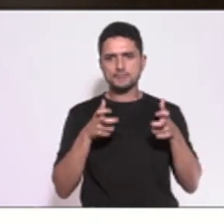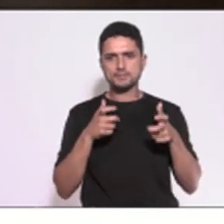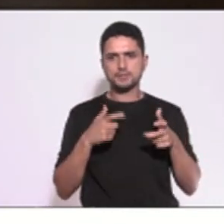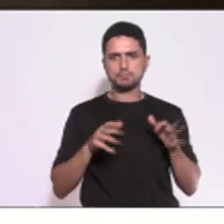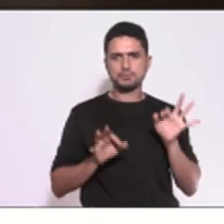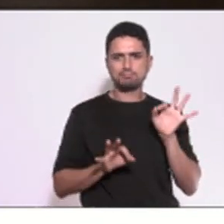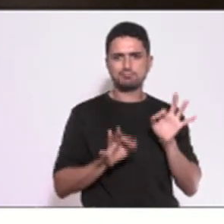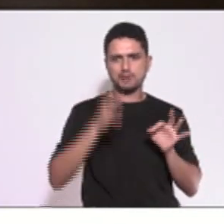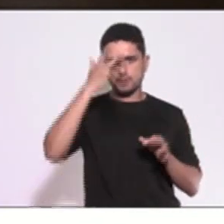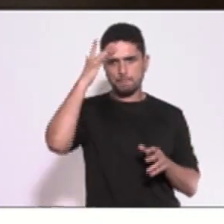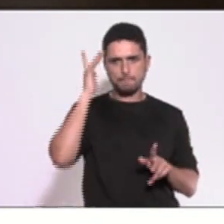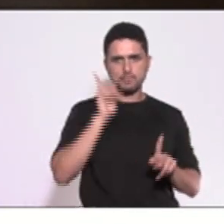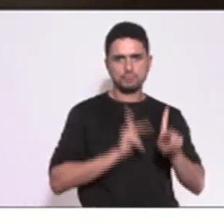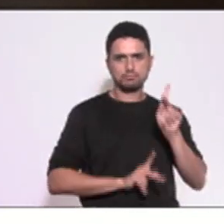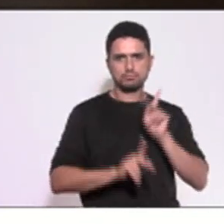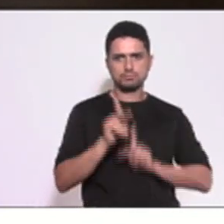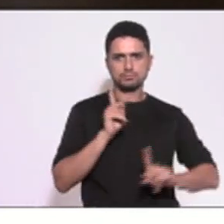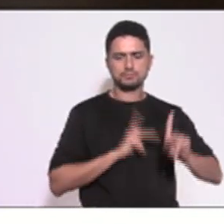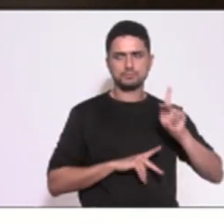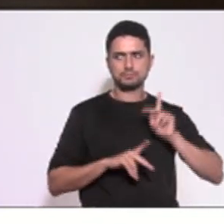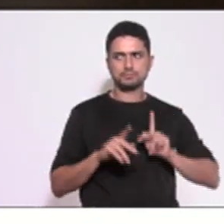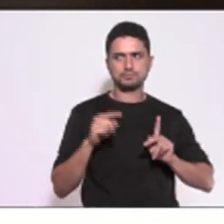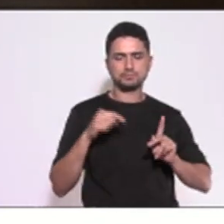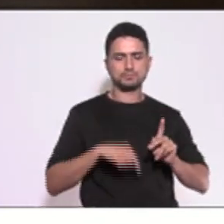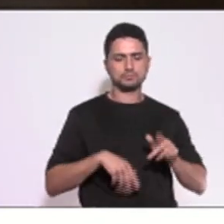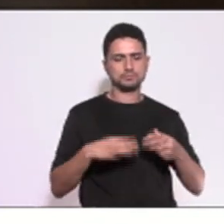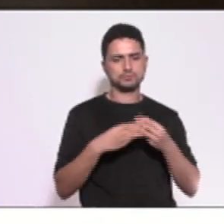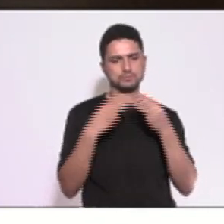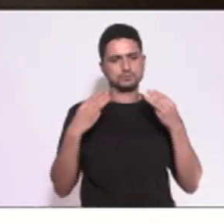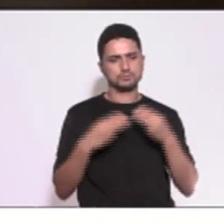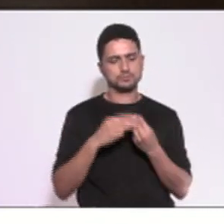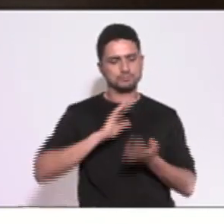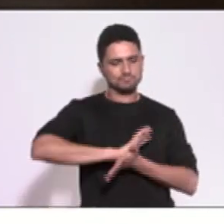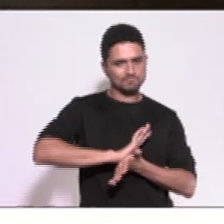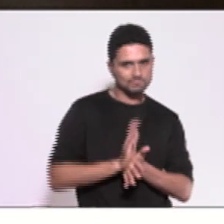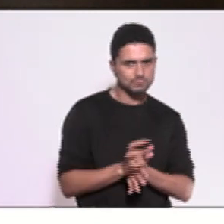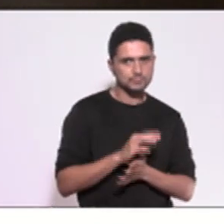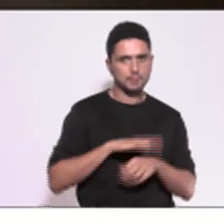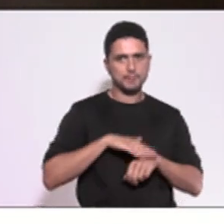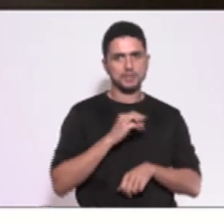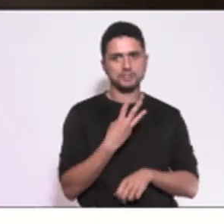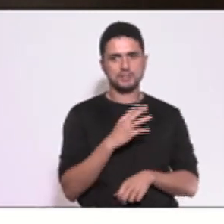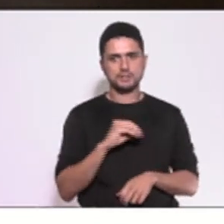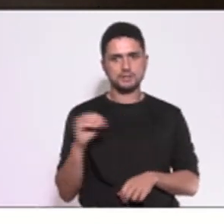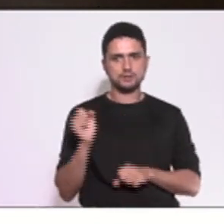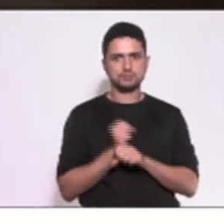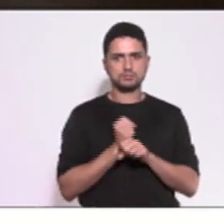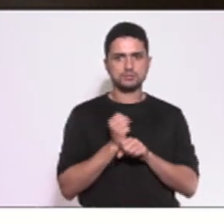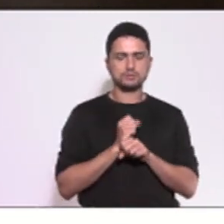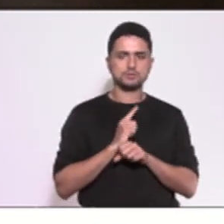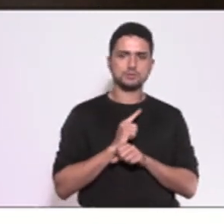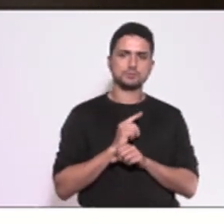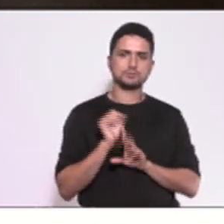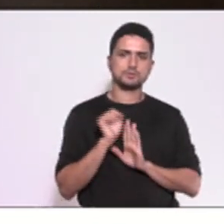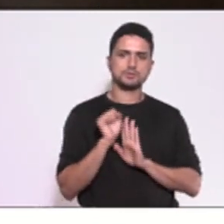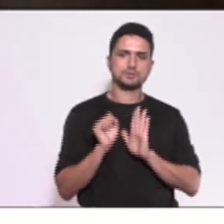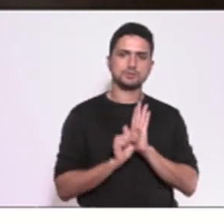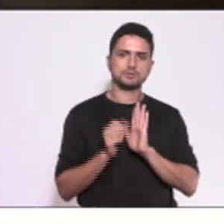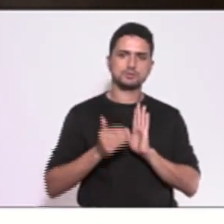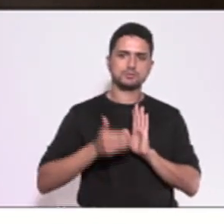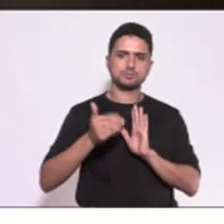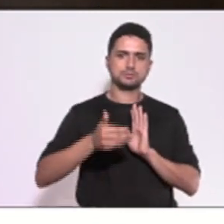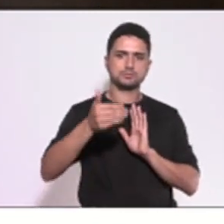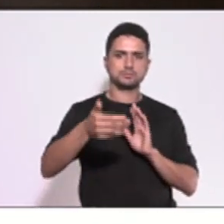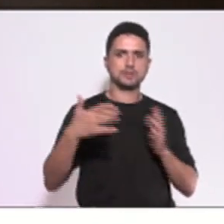sofreu por mais de 300 anos e se fragmentou ao longo dos séculos, para que hoje pudéssemos, com seu